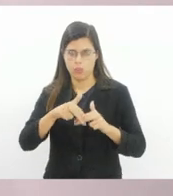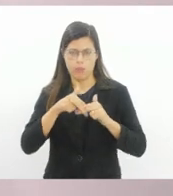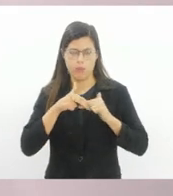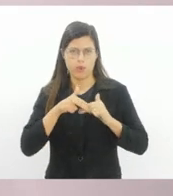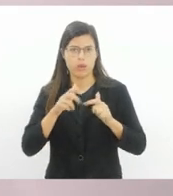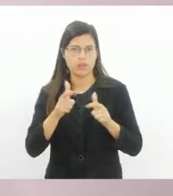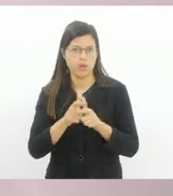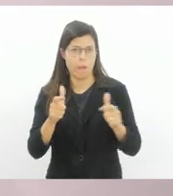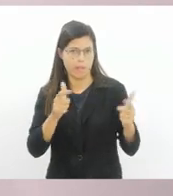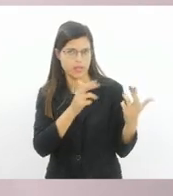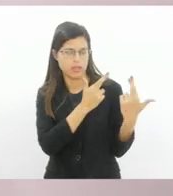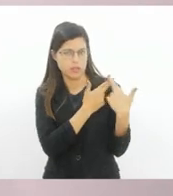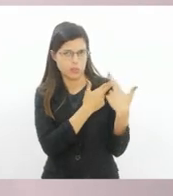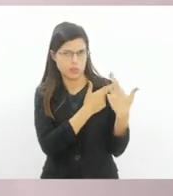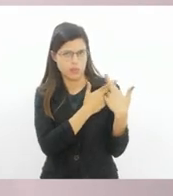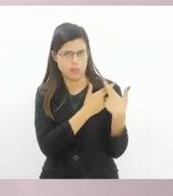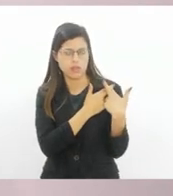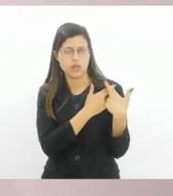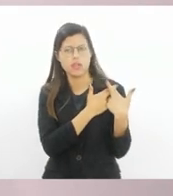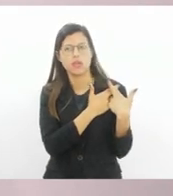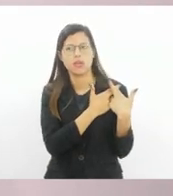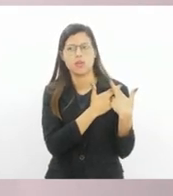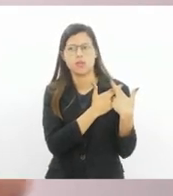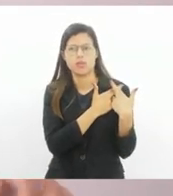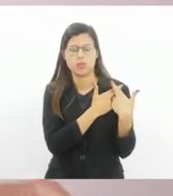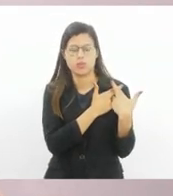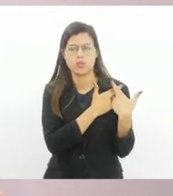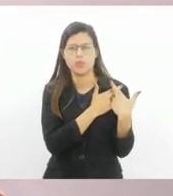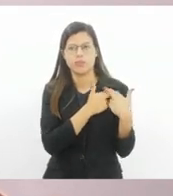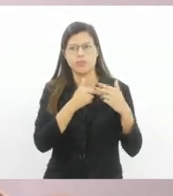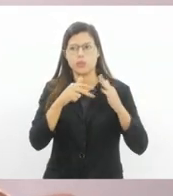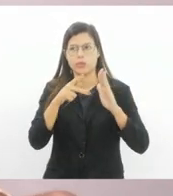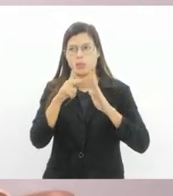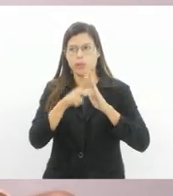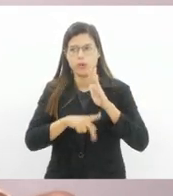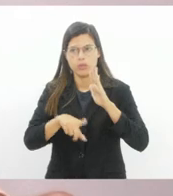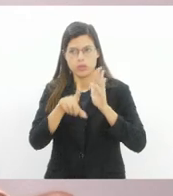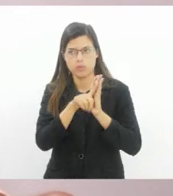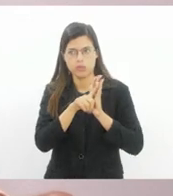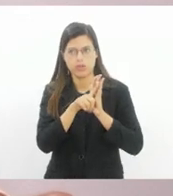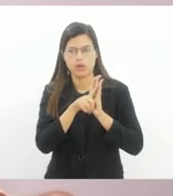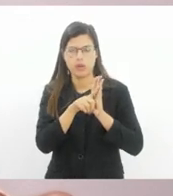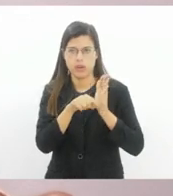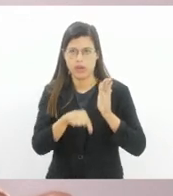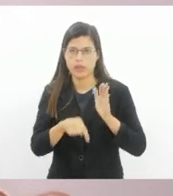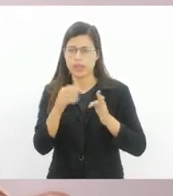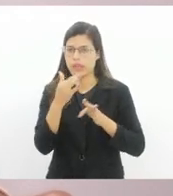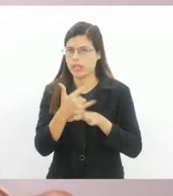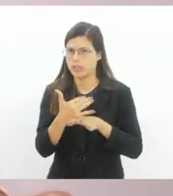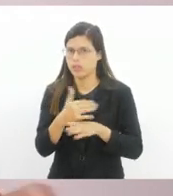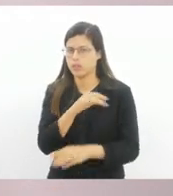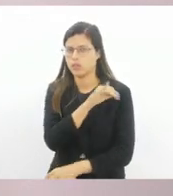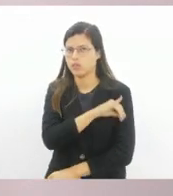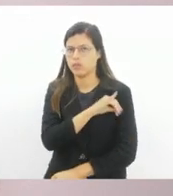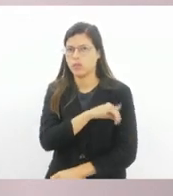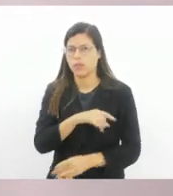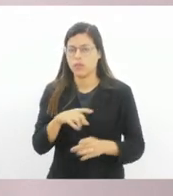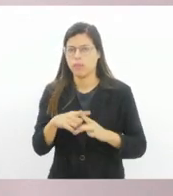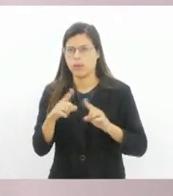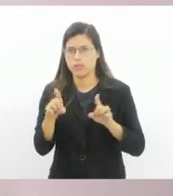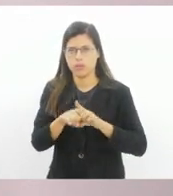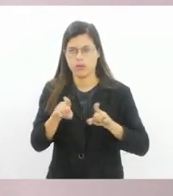essa responsabilidade de projetos de lei na cidade do Rio de Janeiro, mas também que a gente